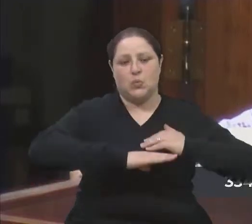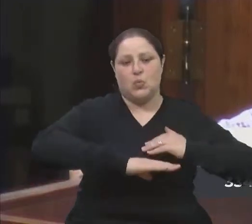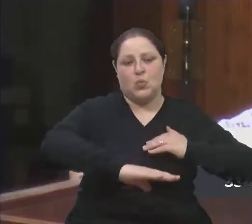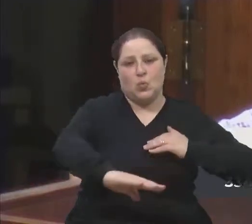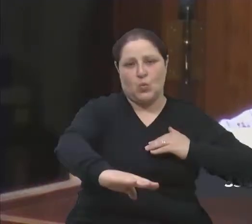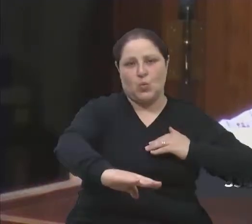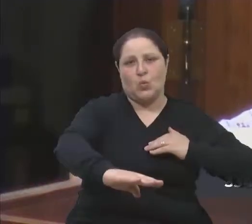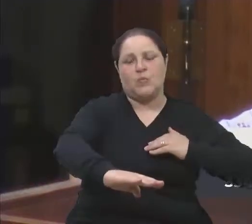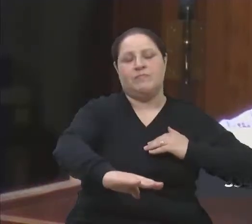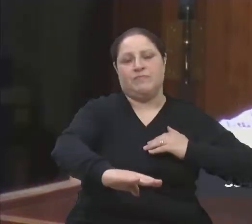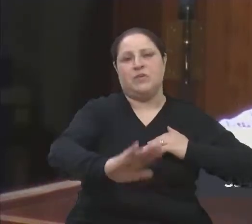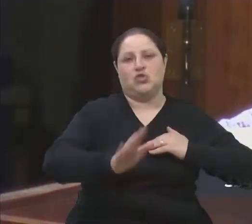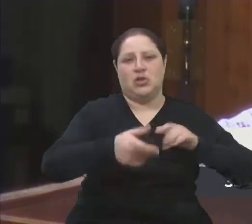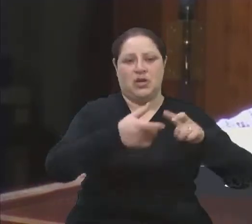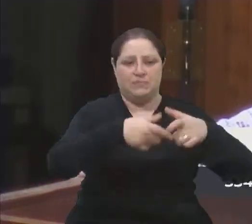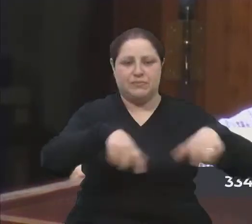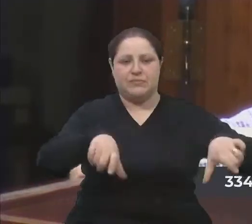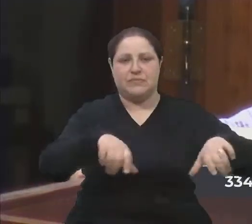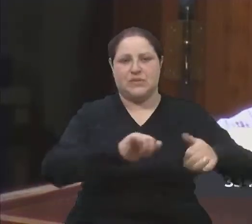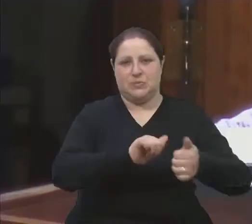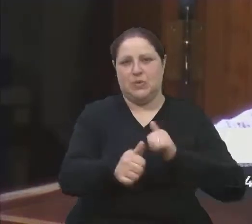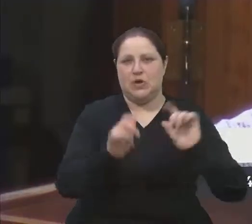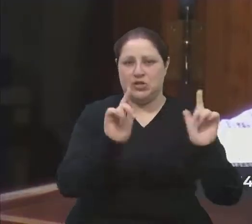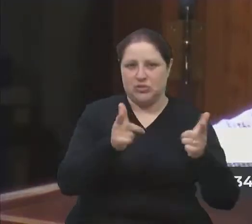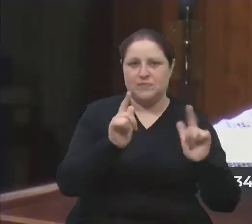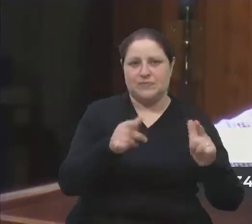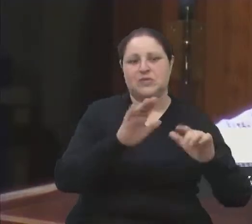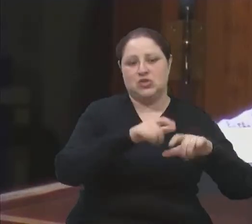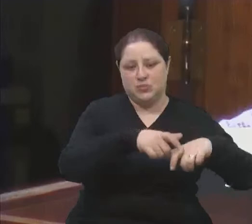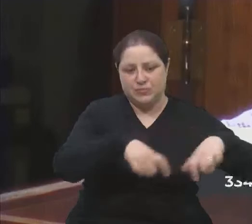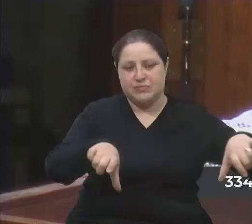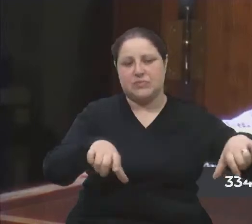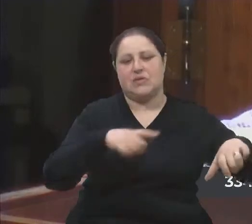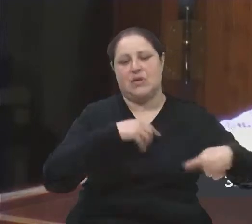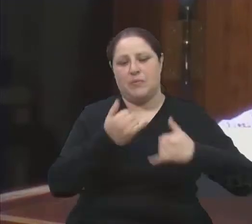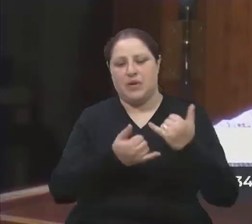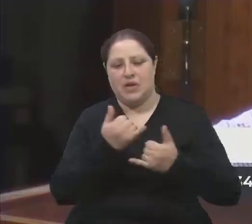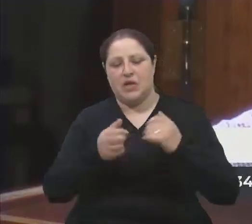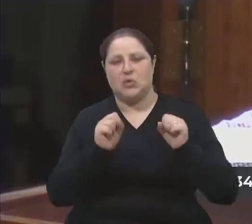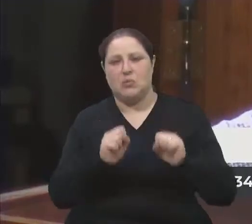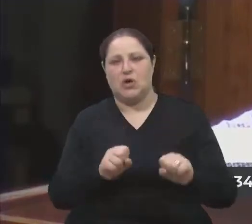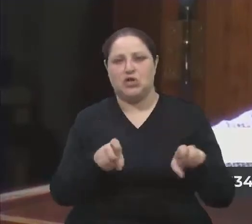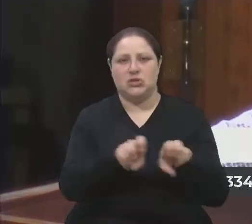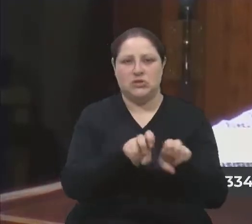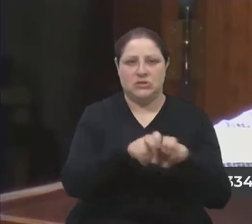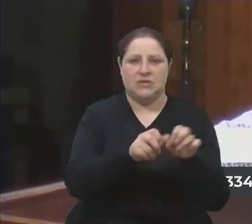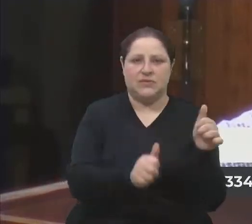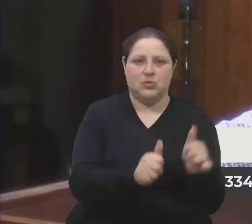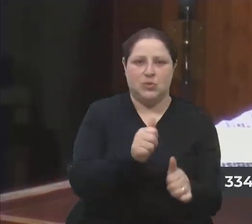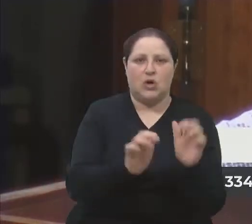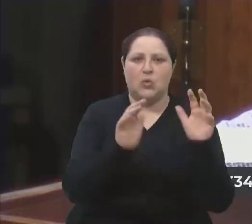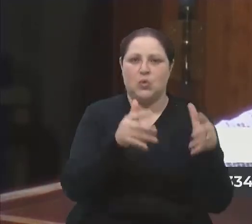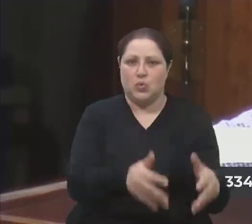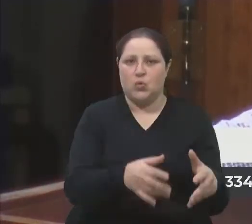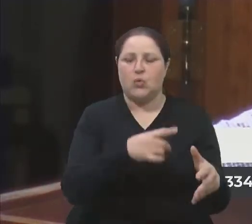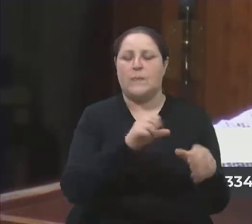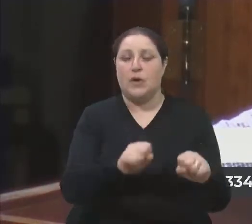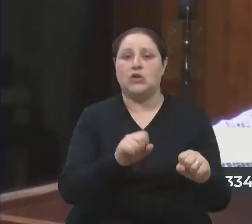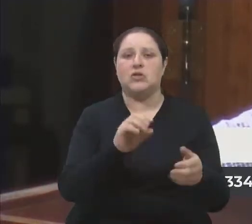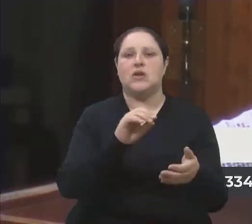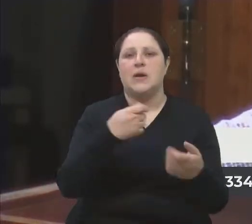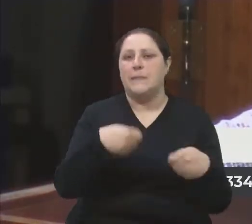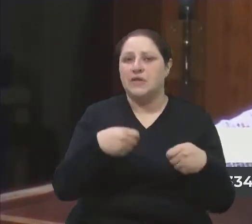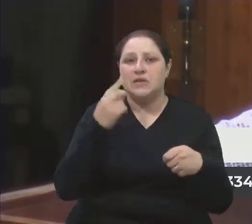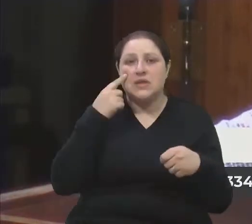uma quadra de lazer, tem brinquedos, dá para jogar futsal, para que a gente